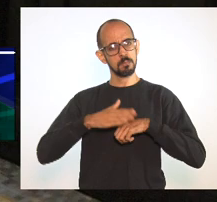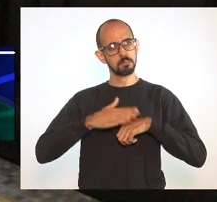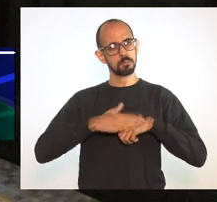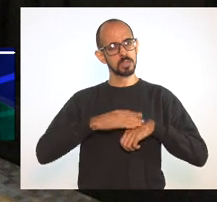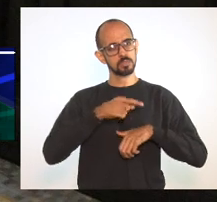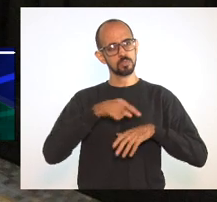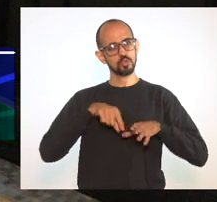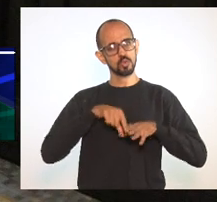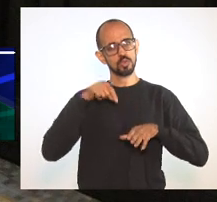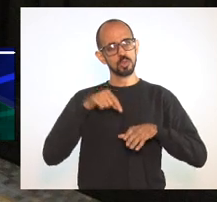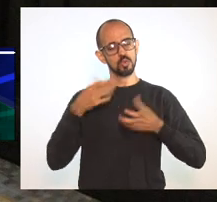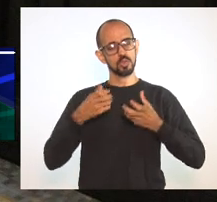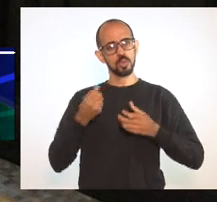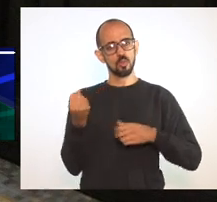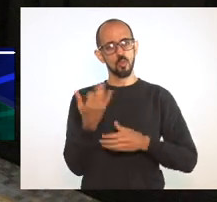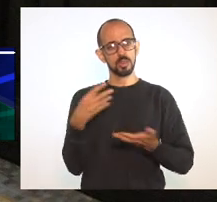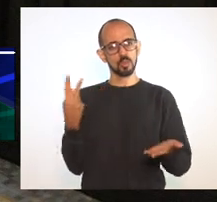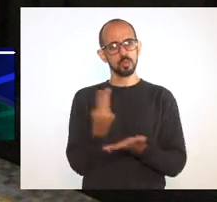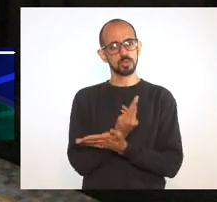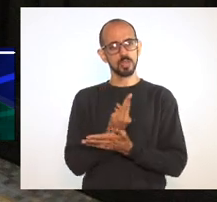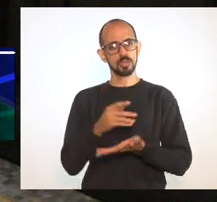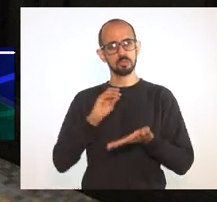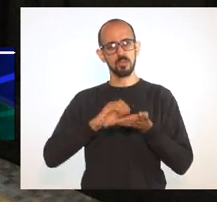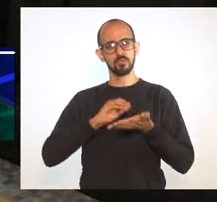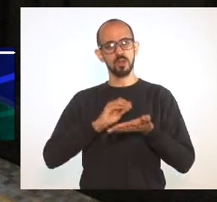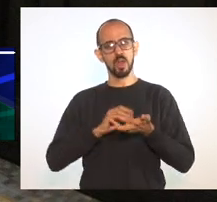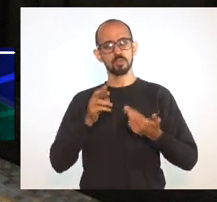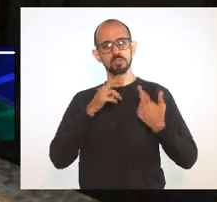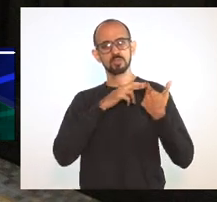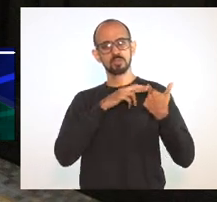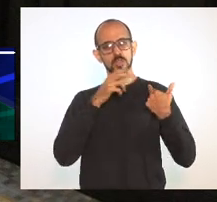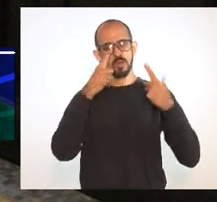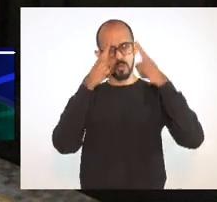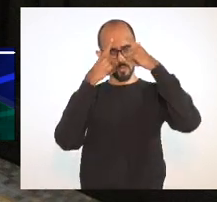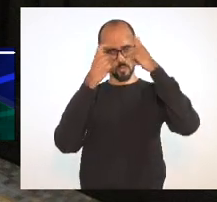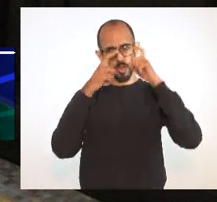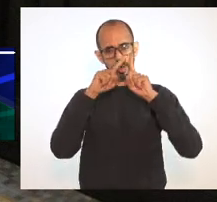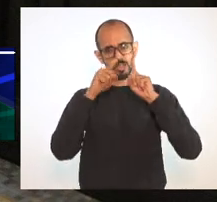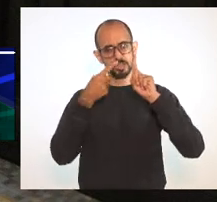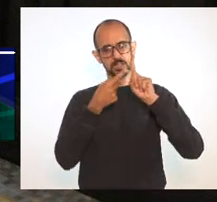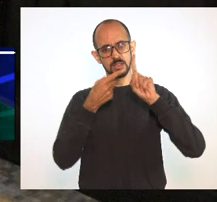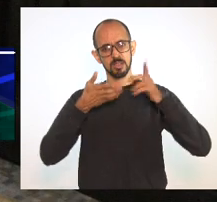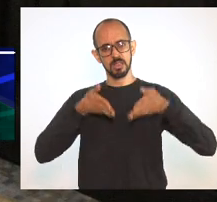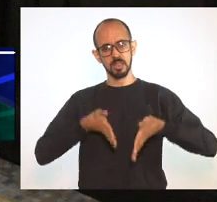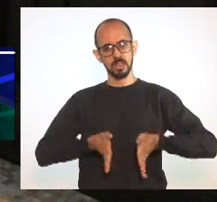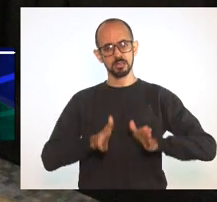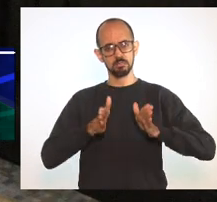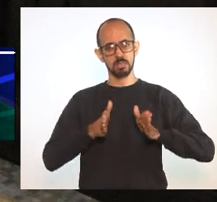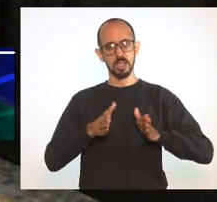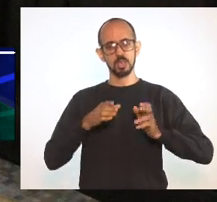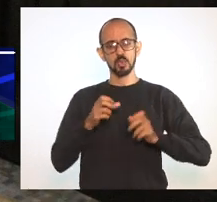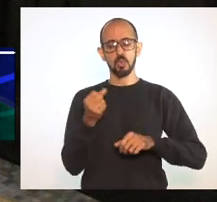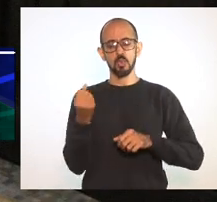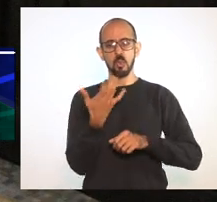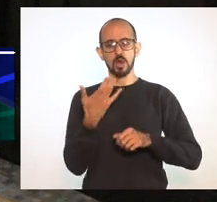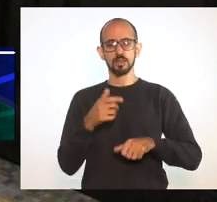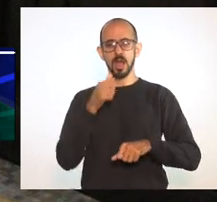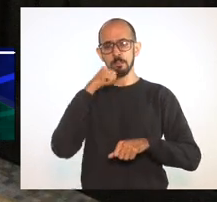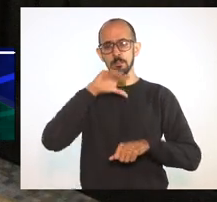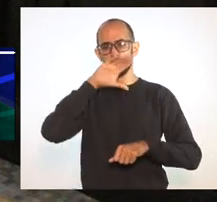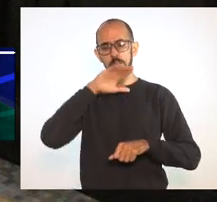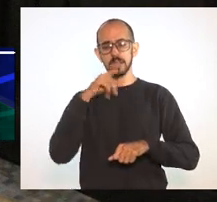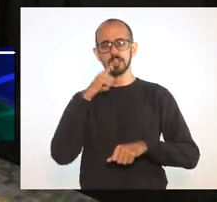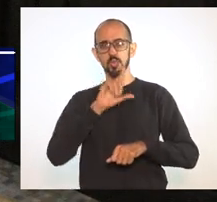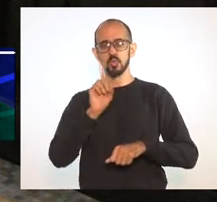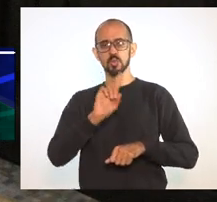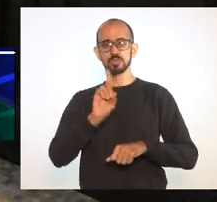portanto, quando uma ingerência, uma violência obstétrica impede que essa mãe possa ter aquilo que